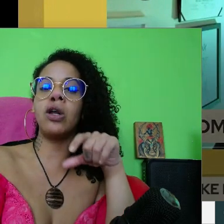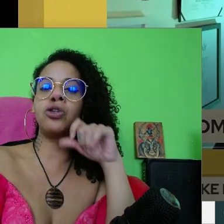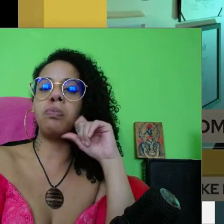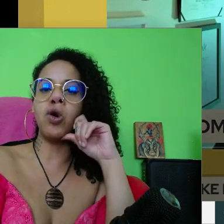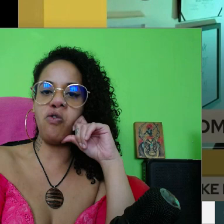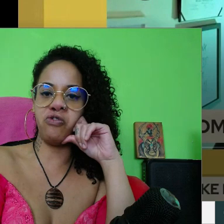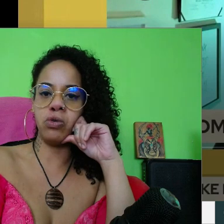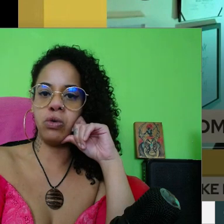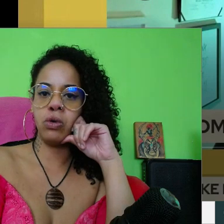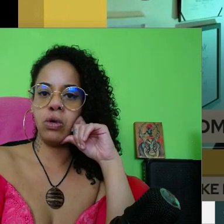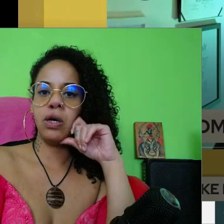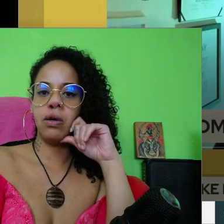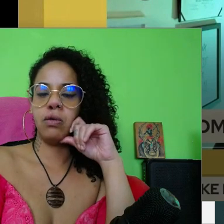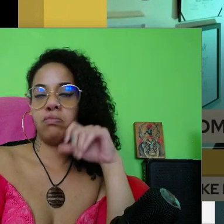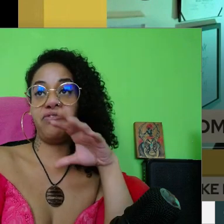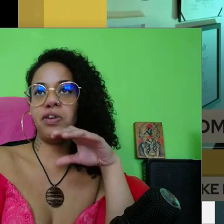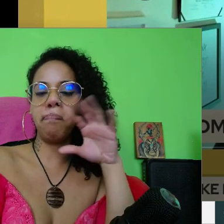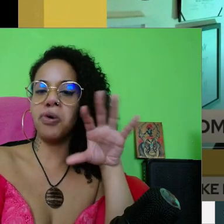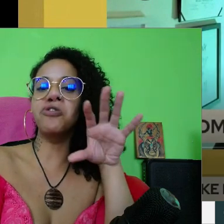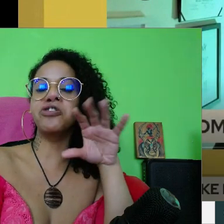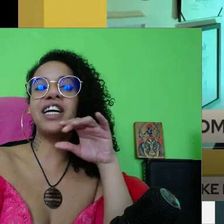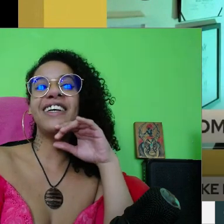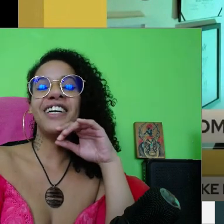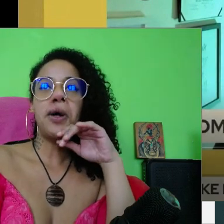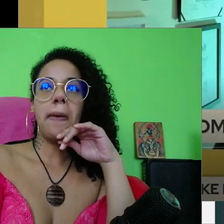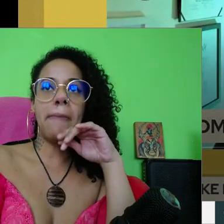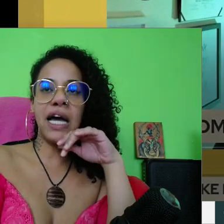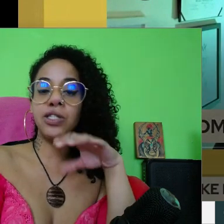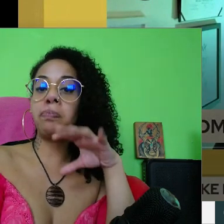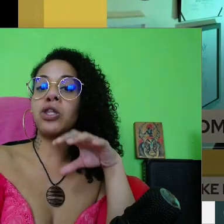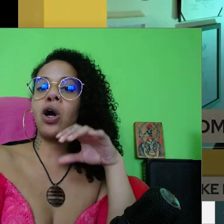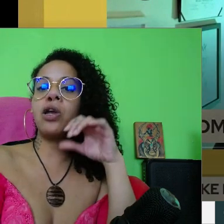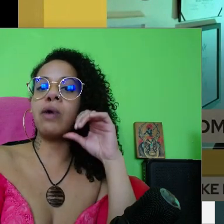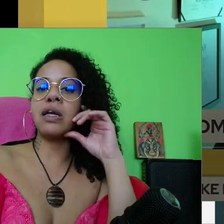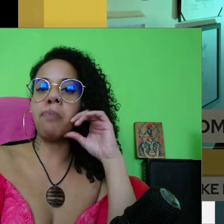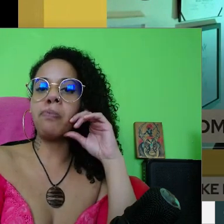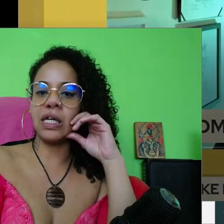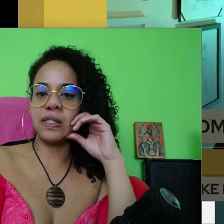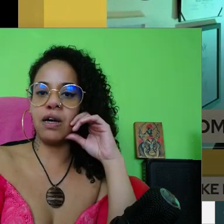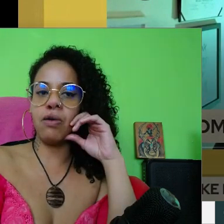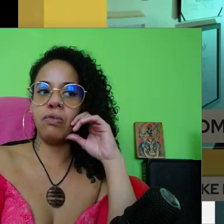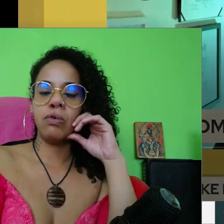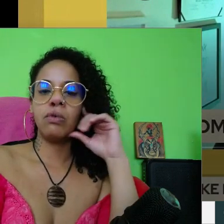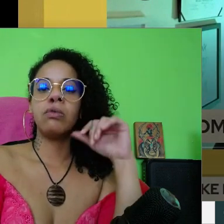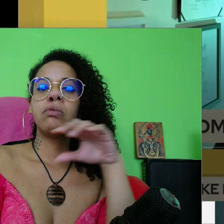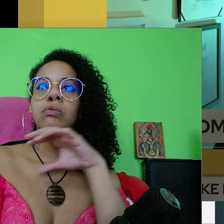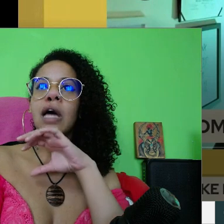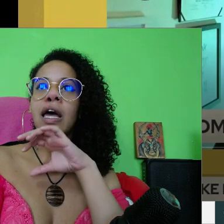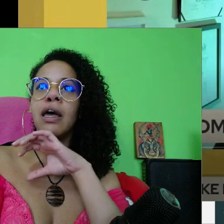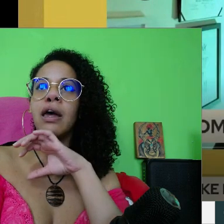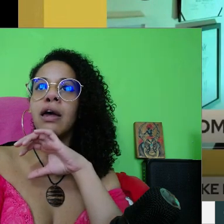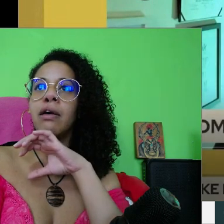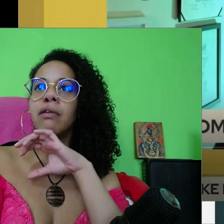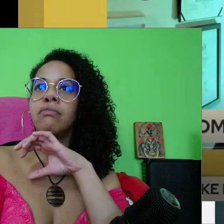o petróleo é do Povo sim povo né mas o petróleo é da população